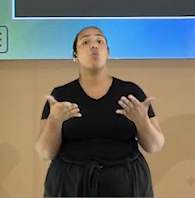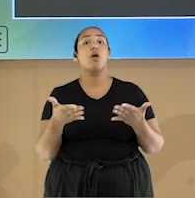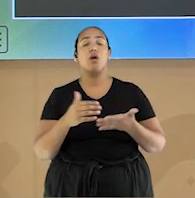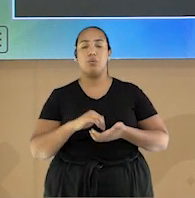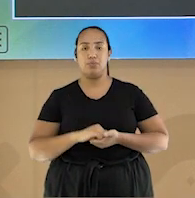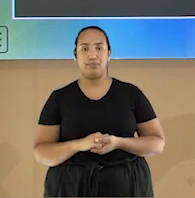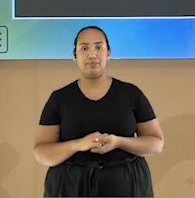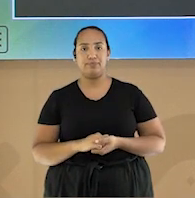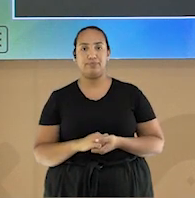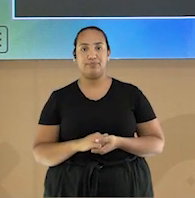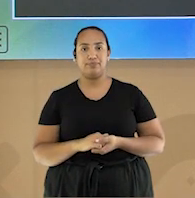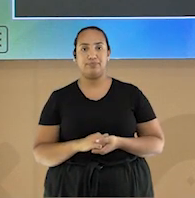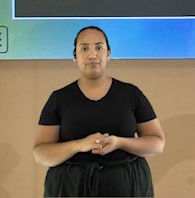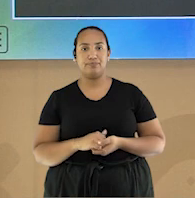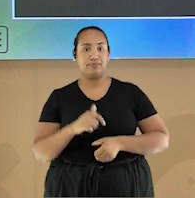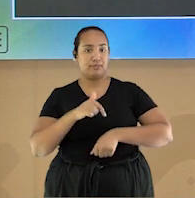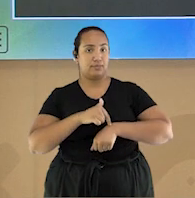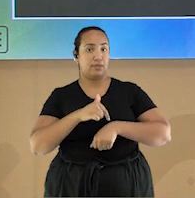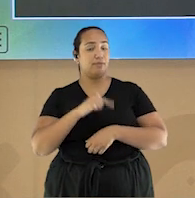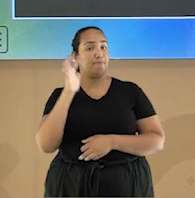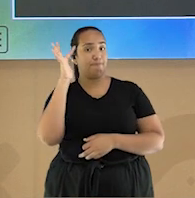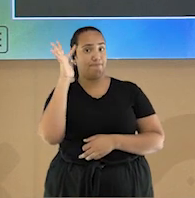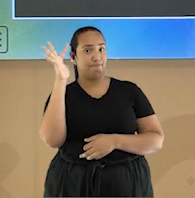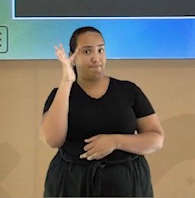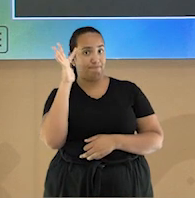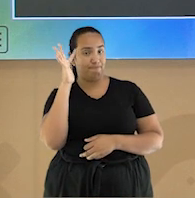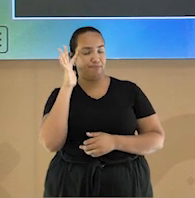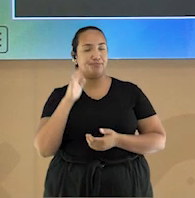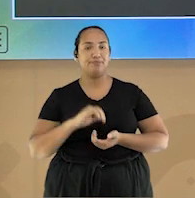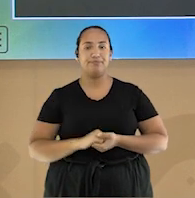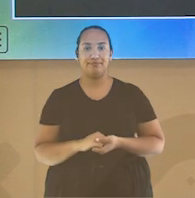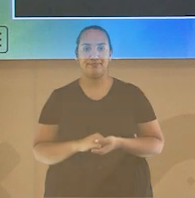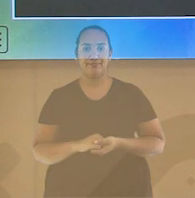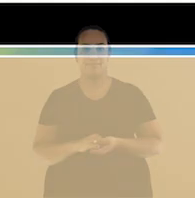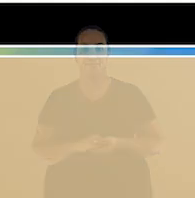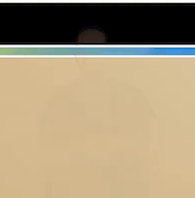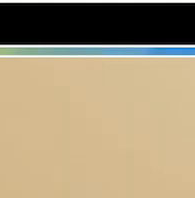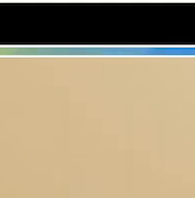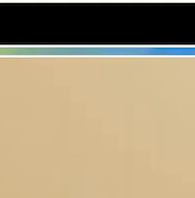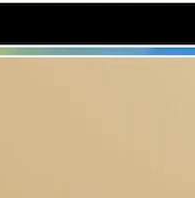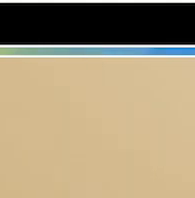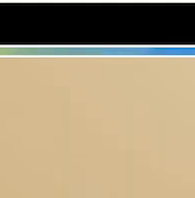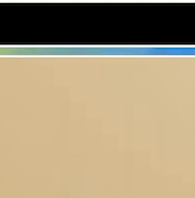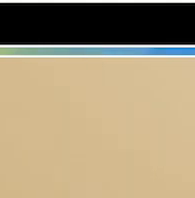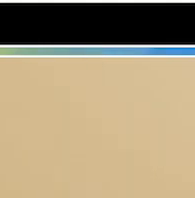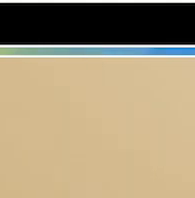1998? E aí, qual das 4 opções você julga ser correta?